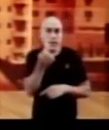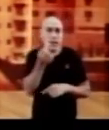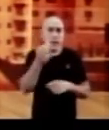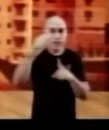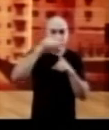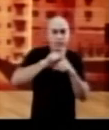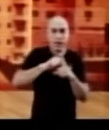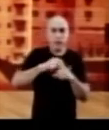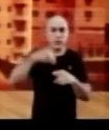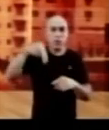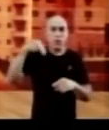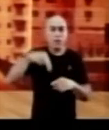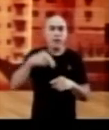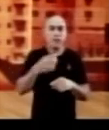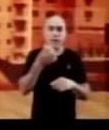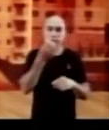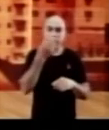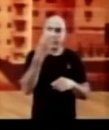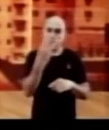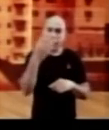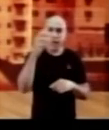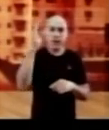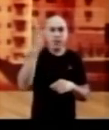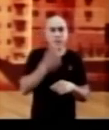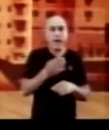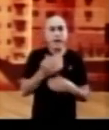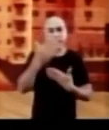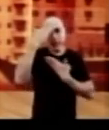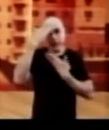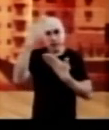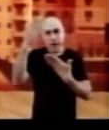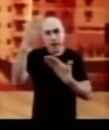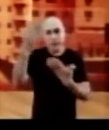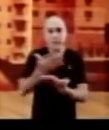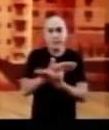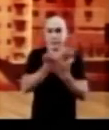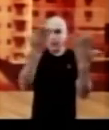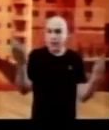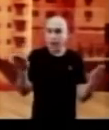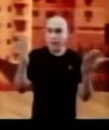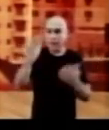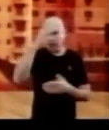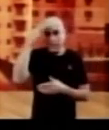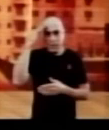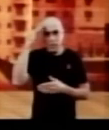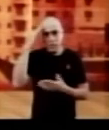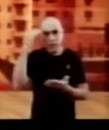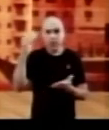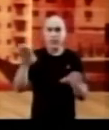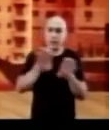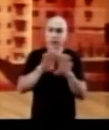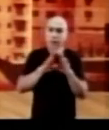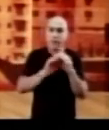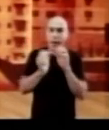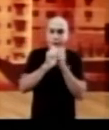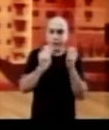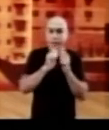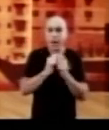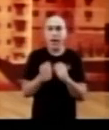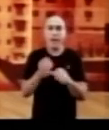às 3h30 da tarde. Mais uma vez, agradecemos a audiência dos nossos internautas, também a imprensa que acompanha a nossa